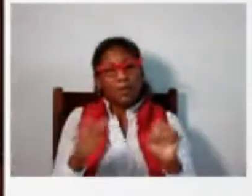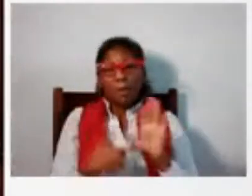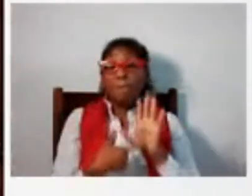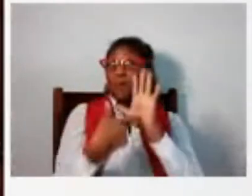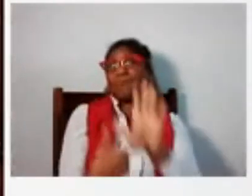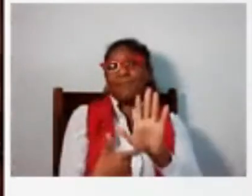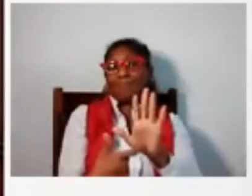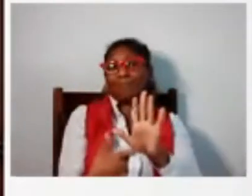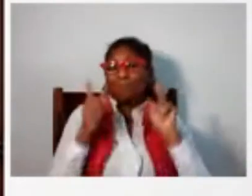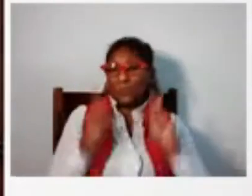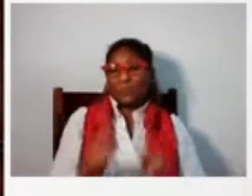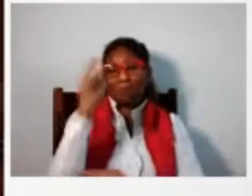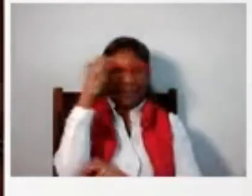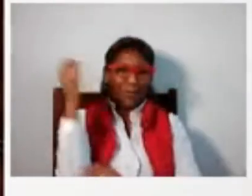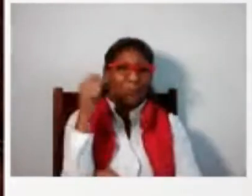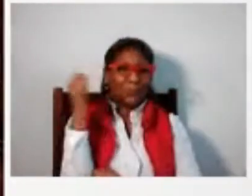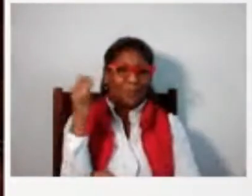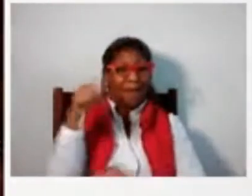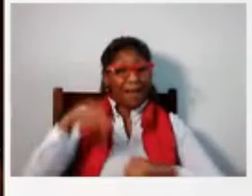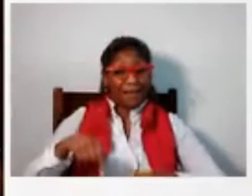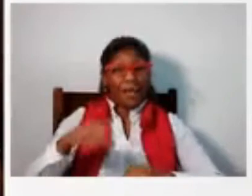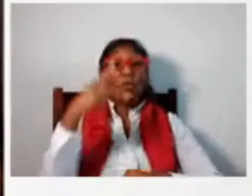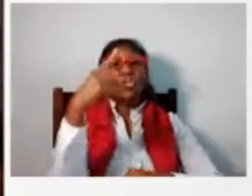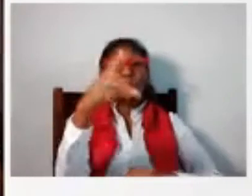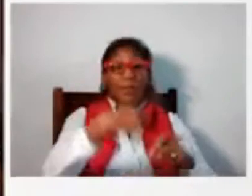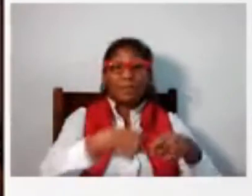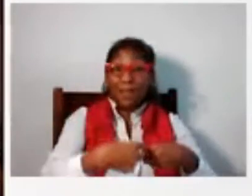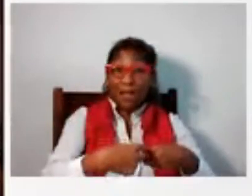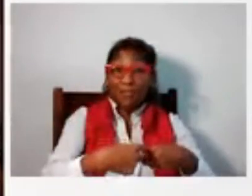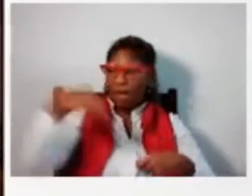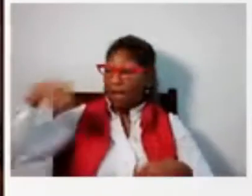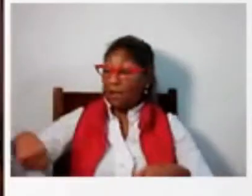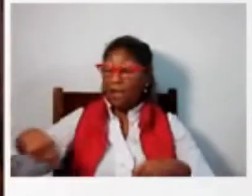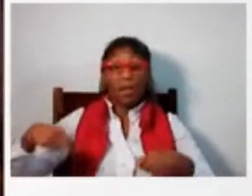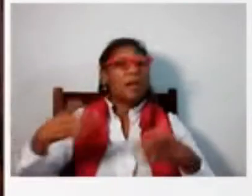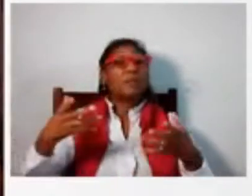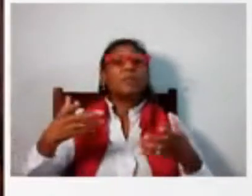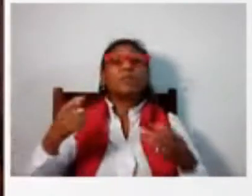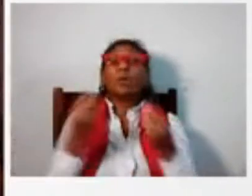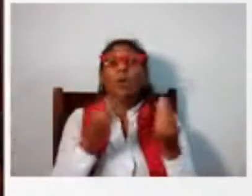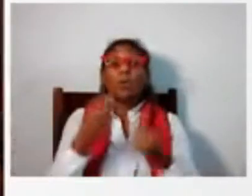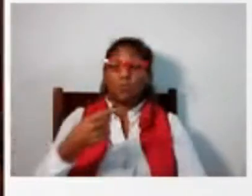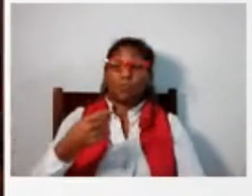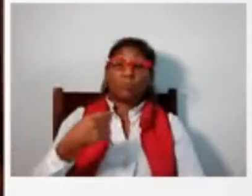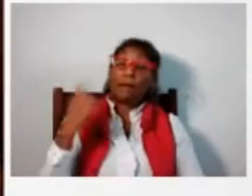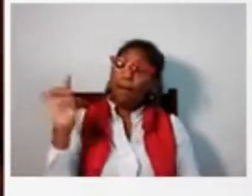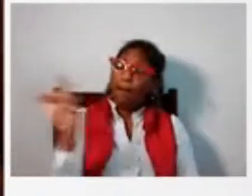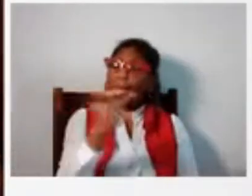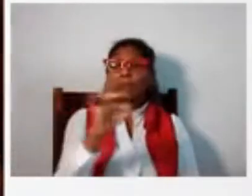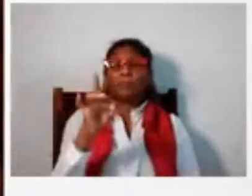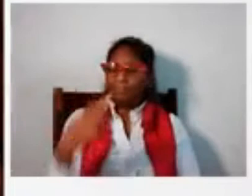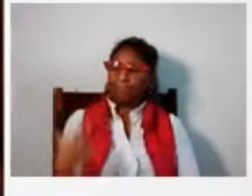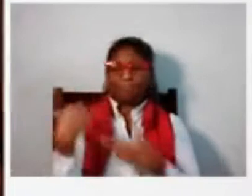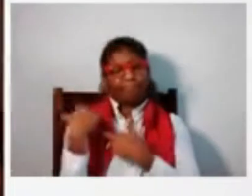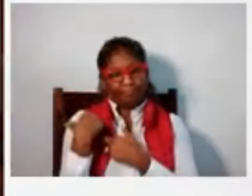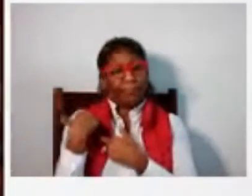gaúcho, porque no seu município, né, seja qual for, vivem gaúchos sobre o qual o governo do estado e eu, pessoalmente, tenho